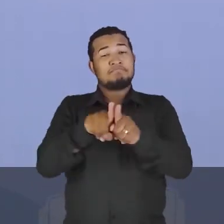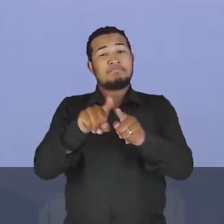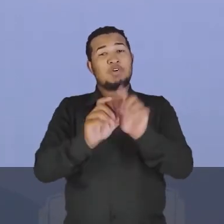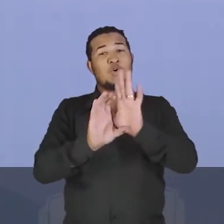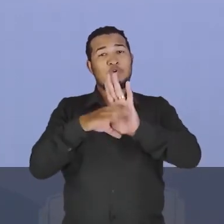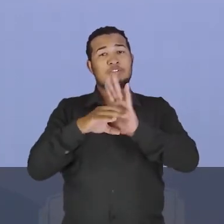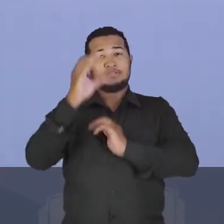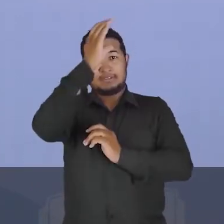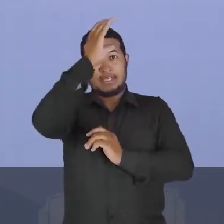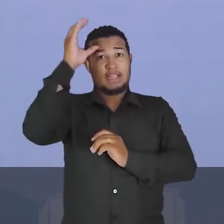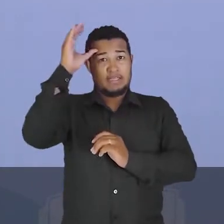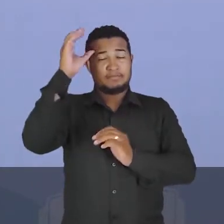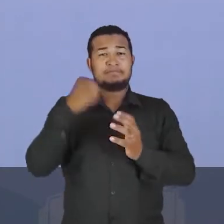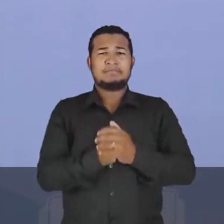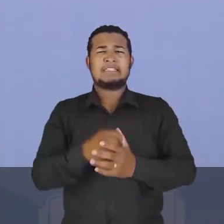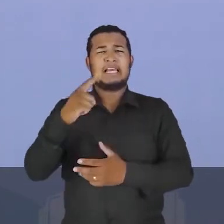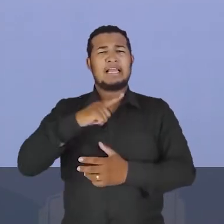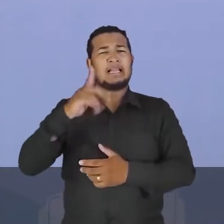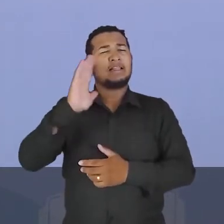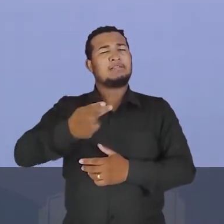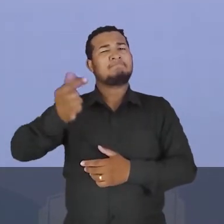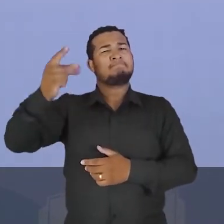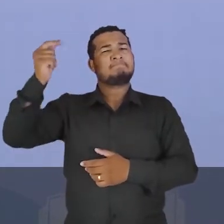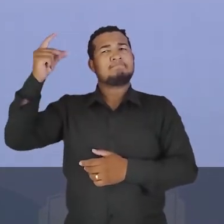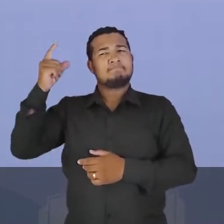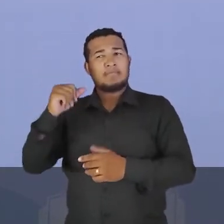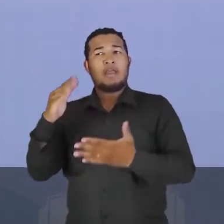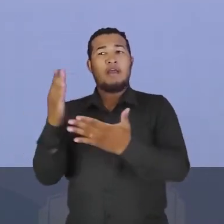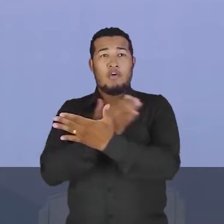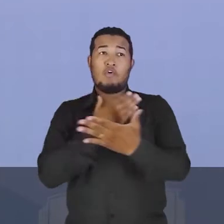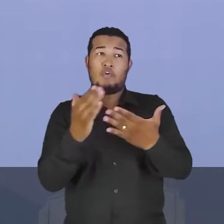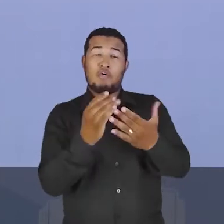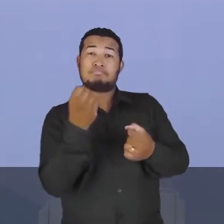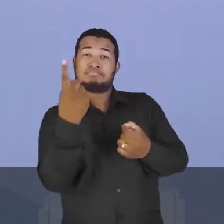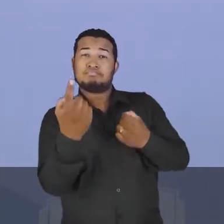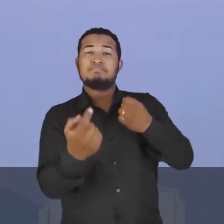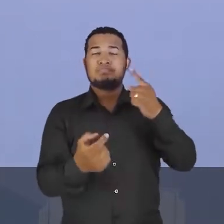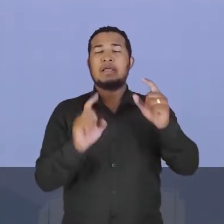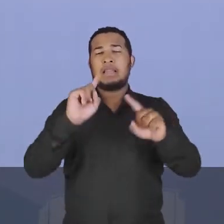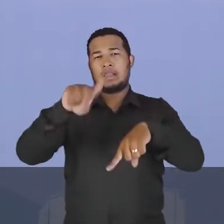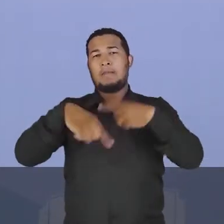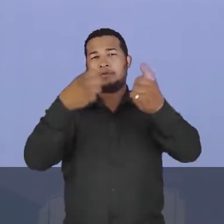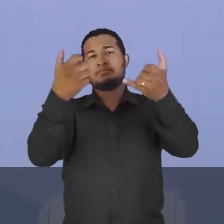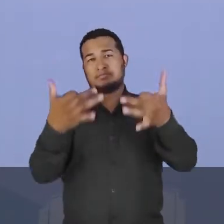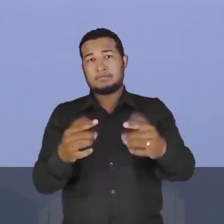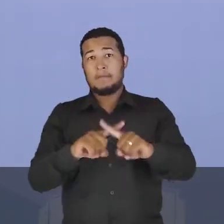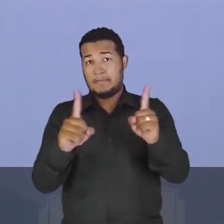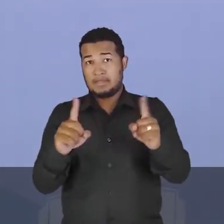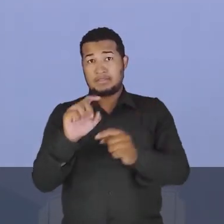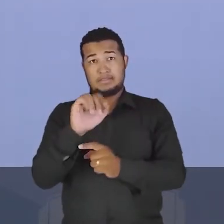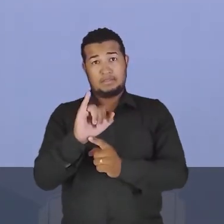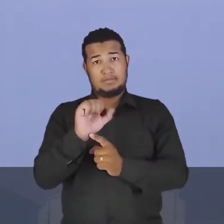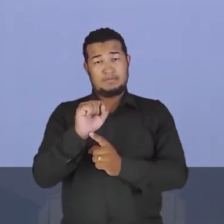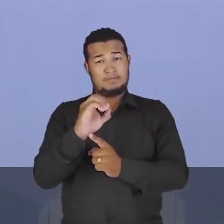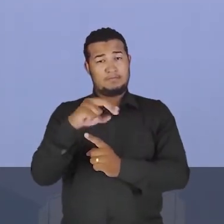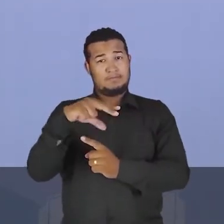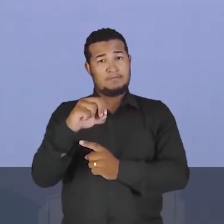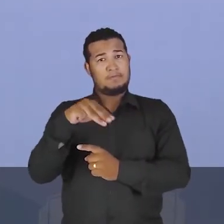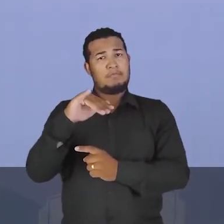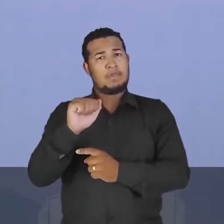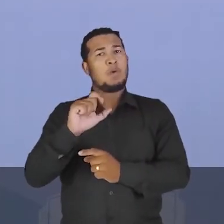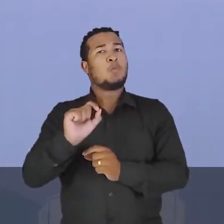cidadania. Isso já tinha lá na Grécia Antiga, com algumas ressalvas que a gente vai ver daqui a pouquinho. Mas, recapitulando, isonomia, igualdade